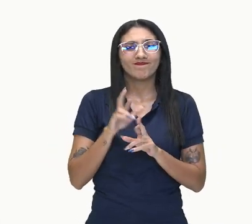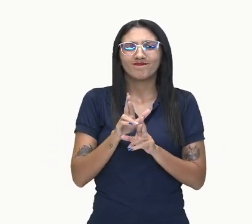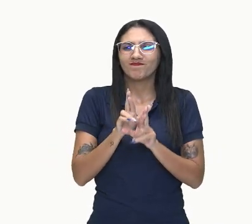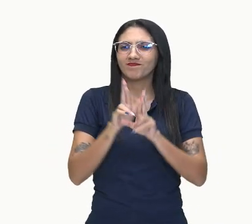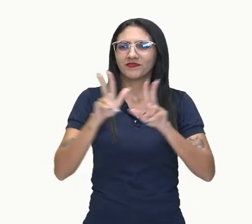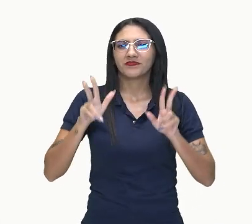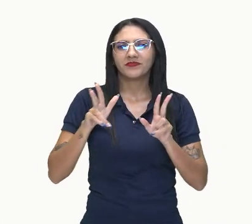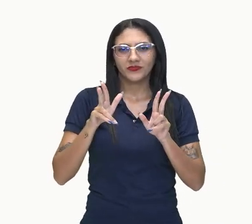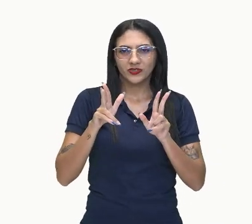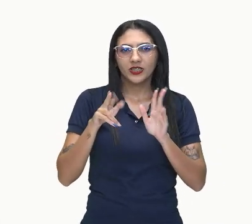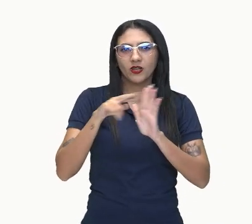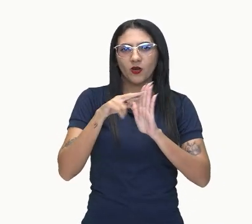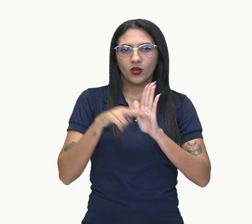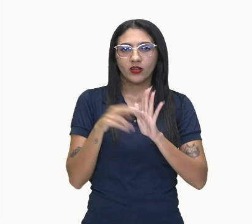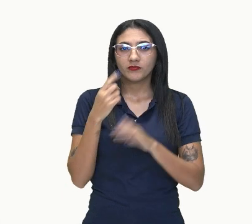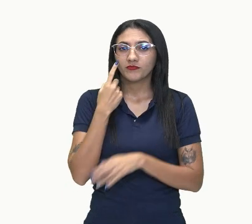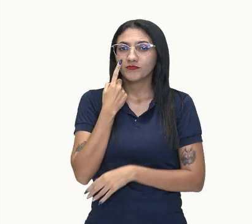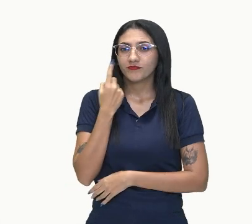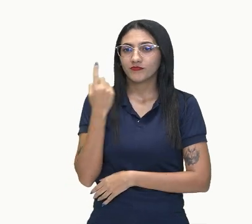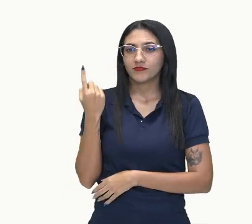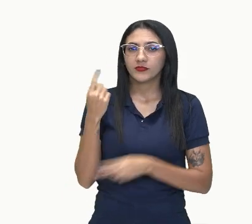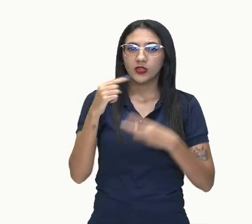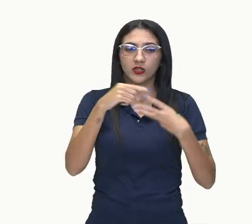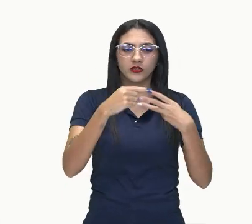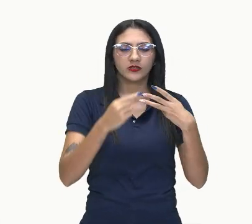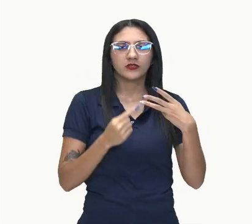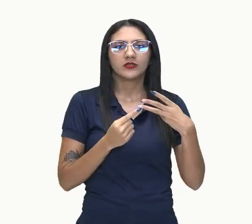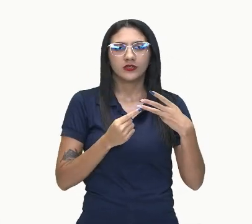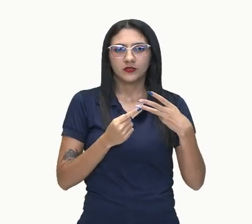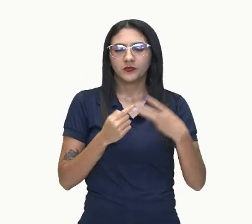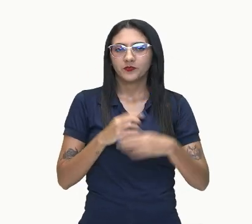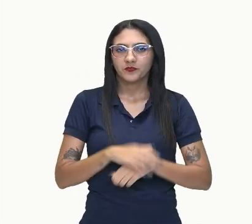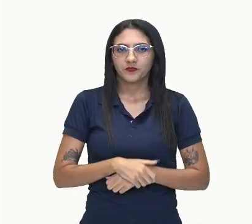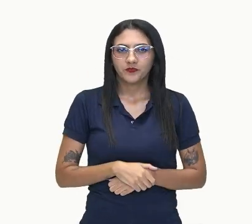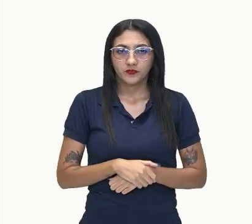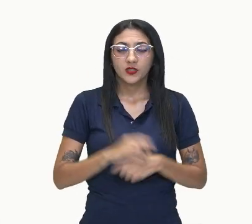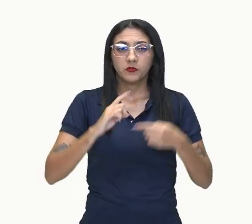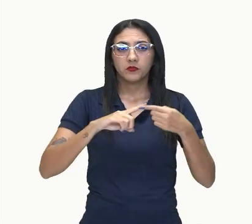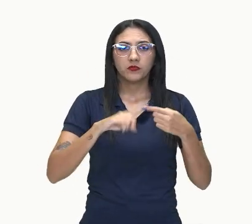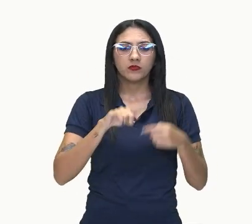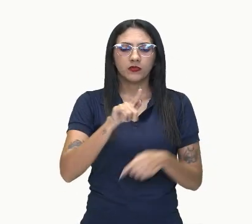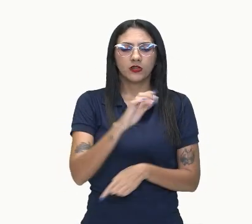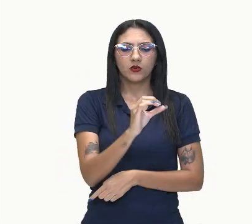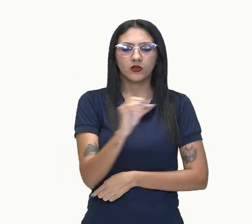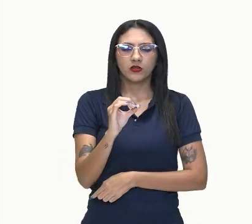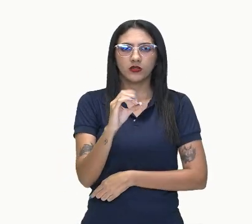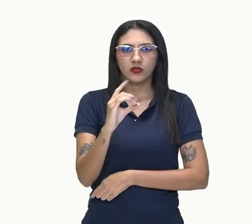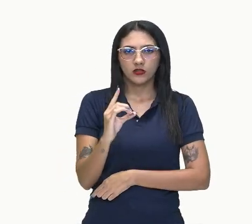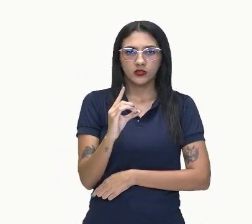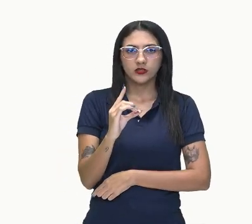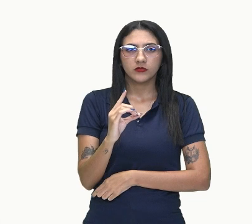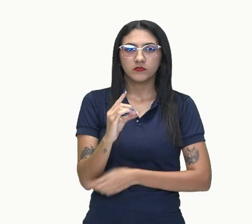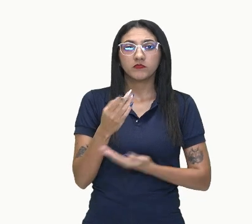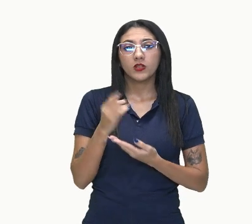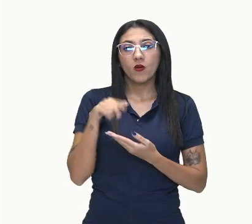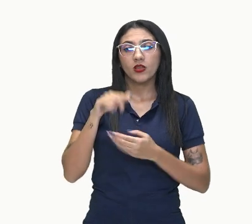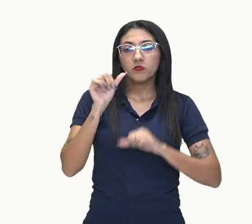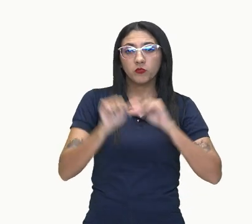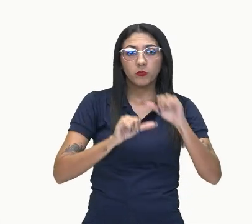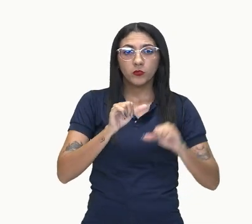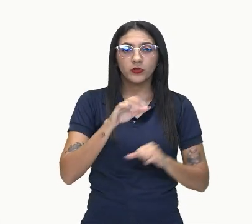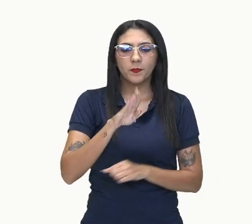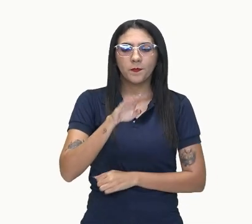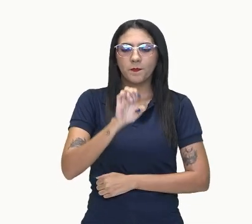vocês podem ver aí, o good, o bad e o far. O adjetivo good, a gente vai falar better, que é o